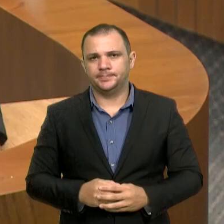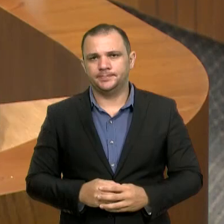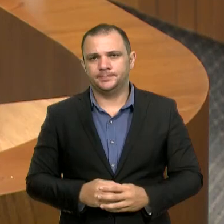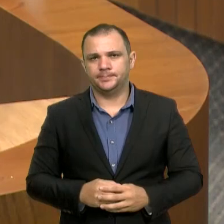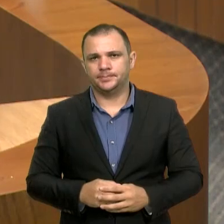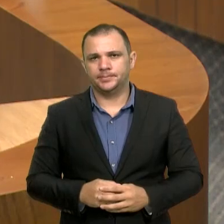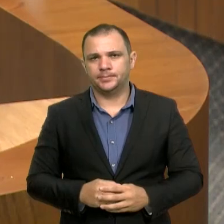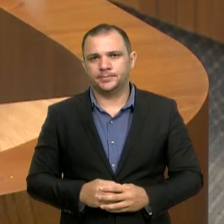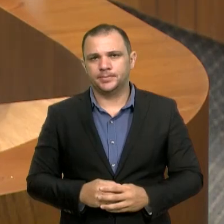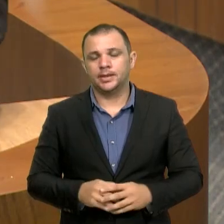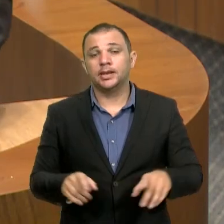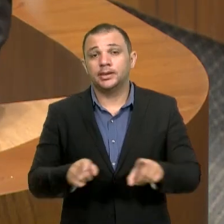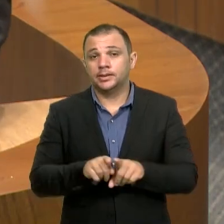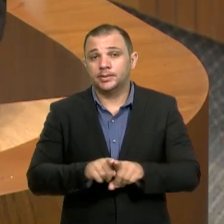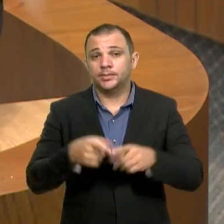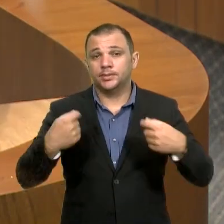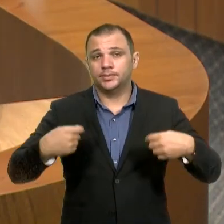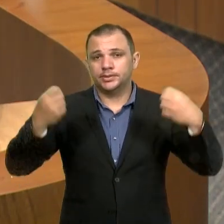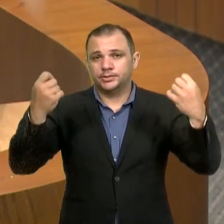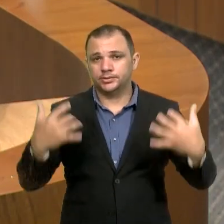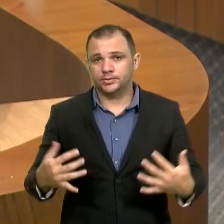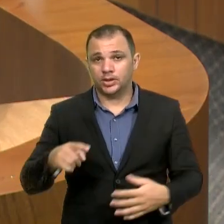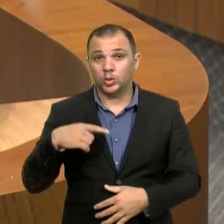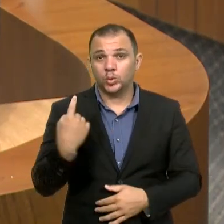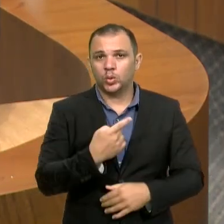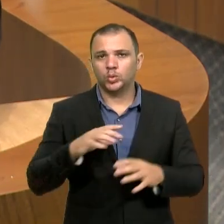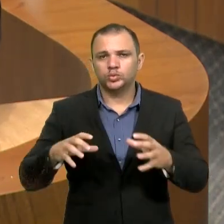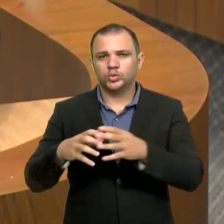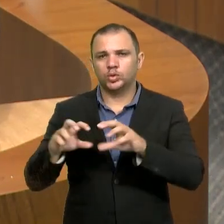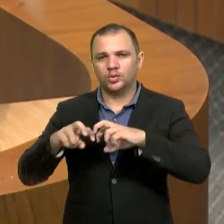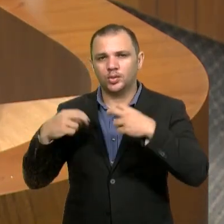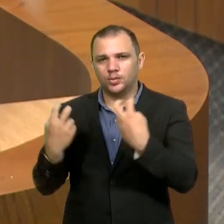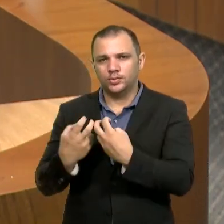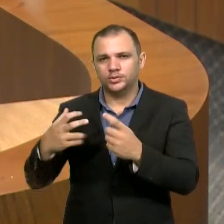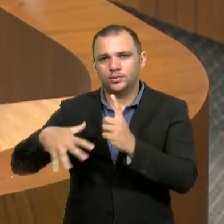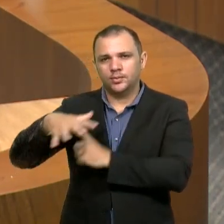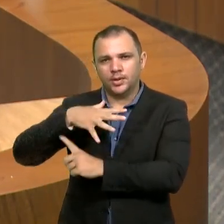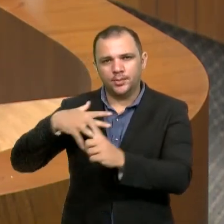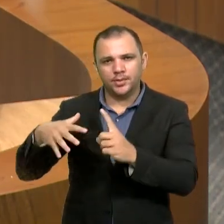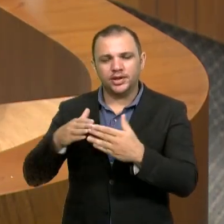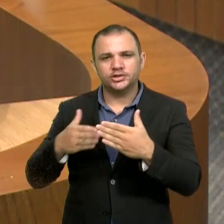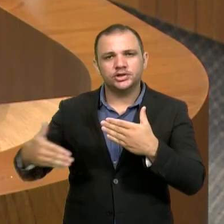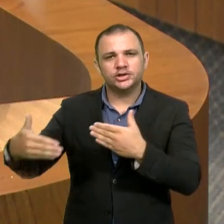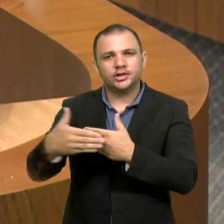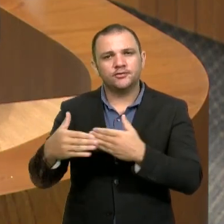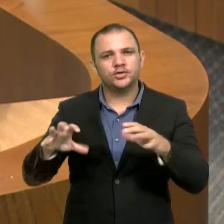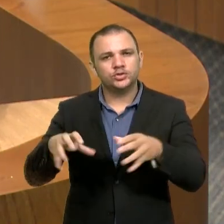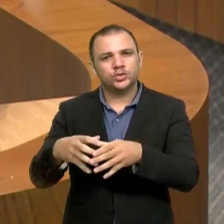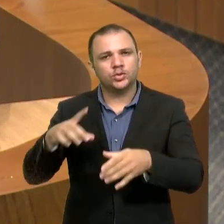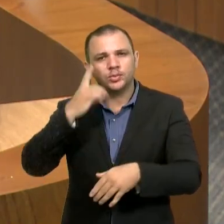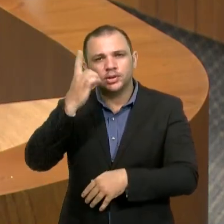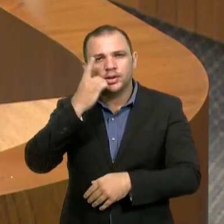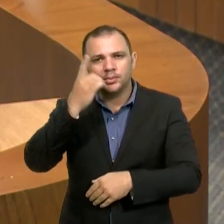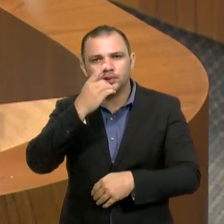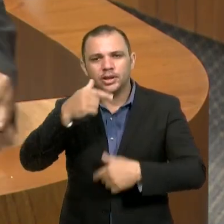do Meio Ambiente, da Frente Parlamentar da Agricultura Familiar, deputado Rodrigo Lago, deputado Zé Inácio, todos que